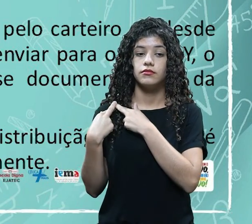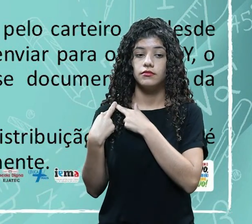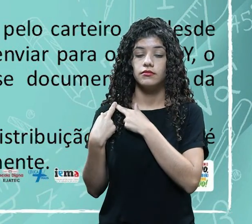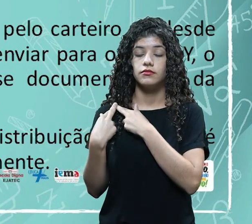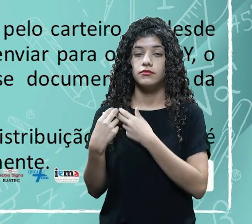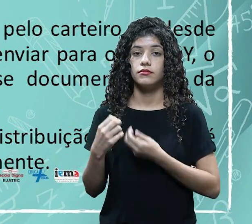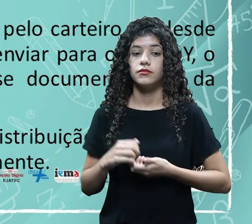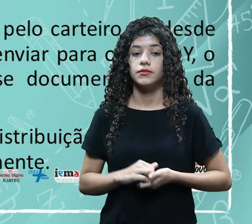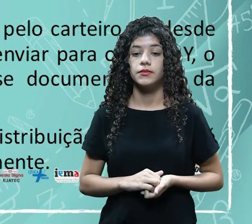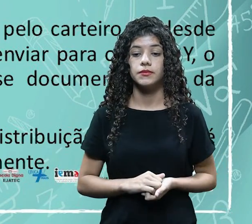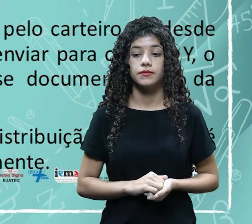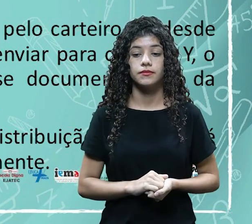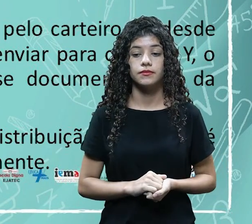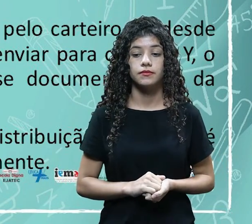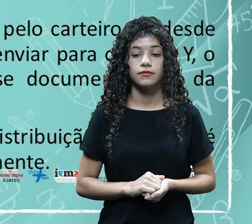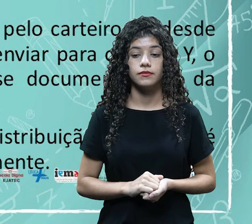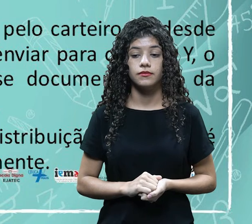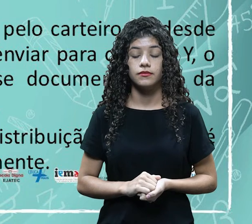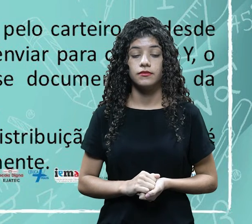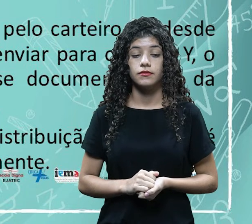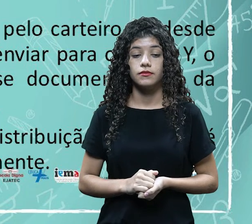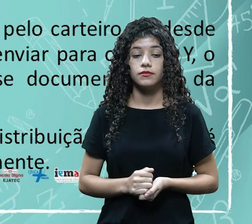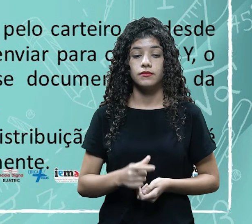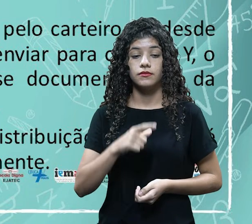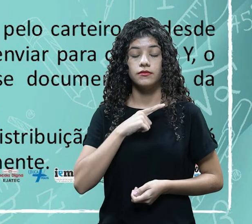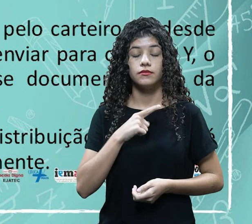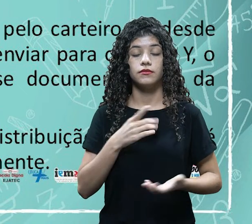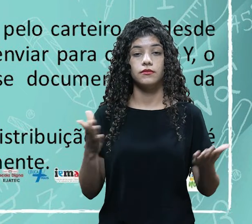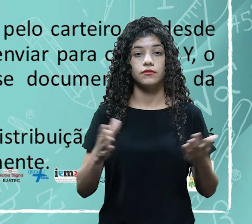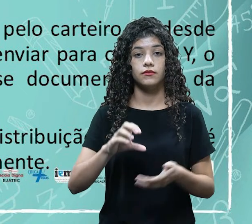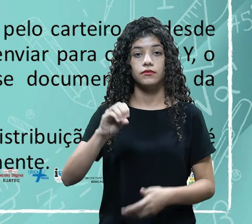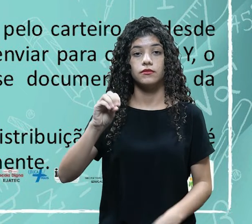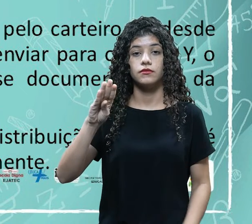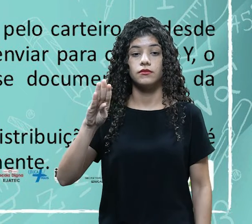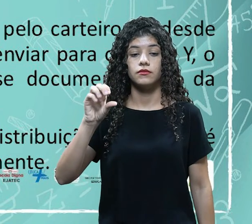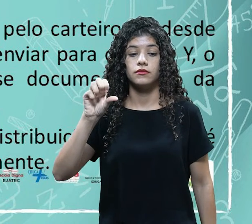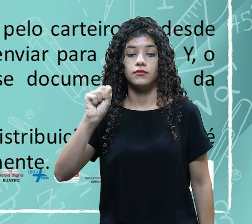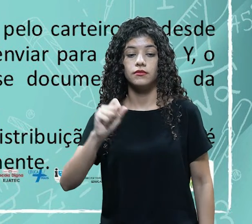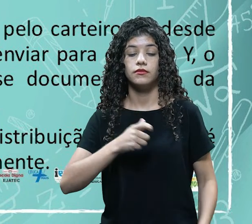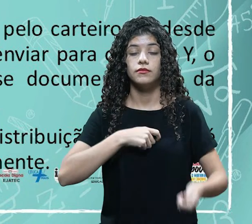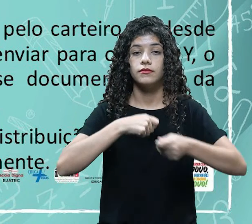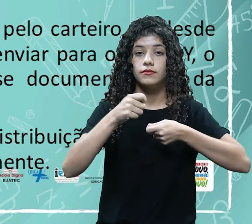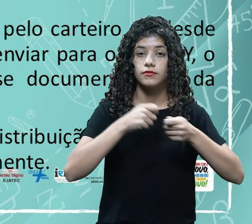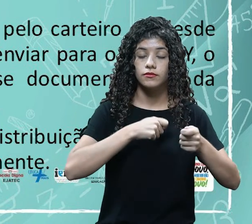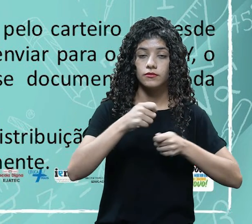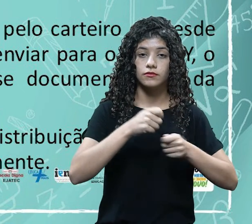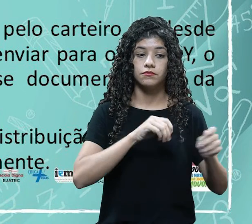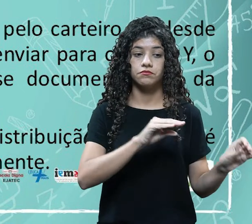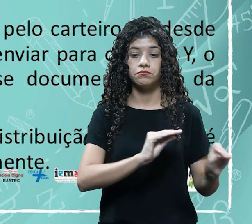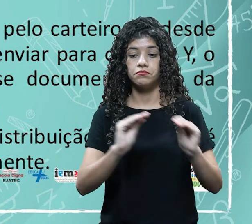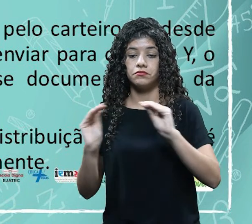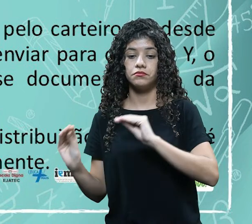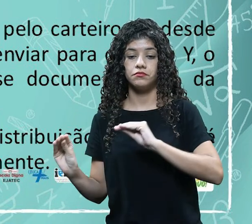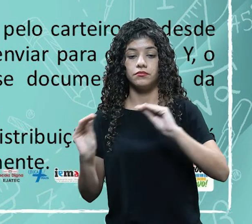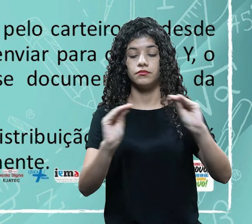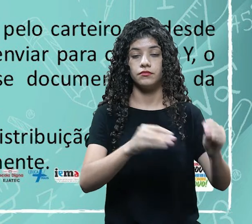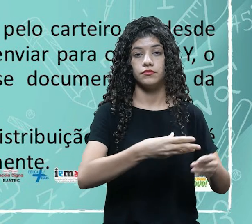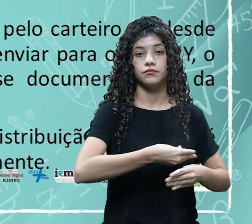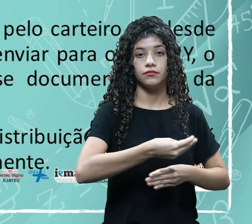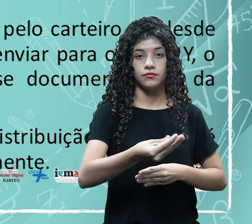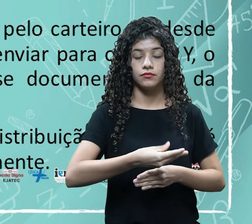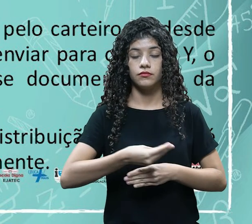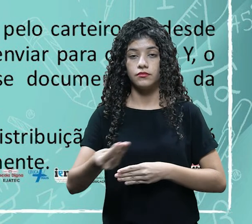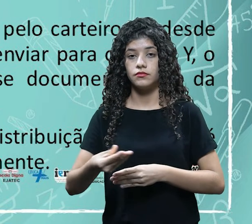responsabilidade, né, a respeito. Bom, a gente tem que aqui fazer uma observação, que a tramitação é o controle da movimentação. Como já vimos,